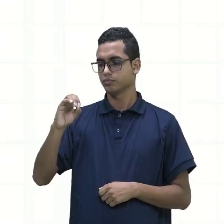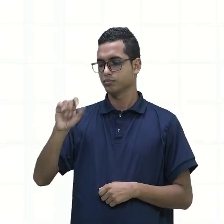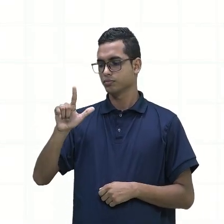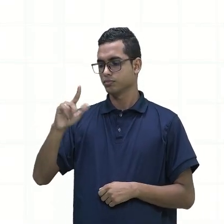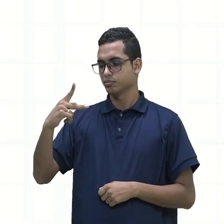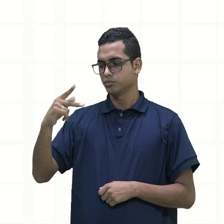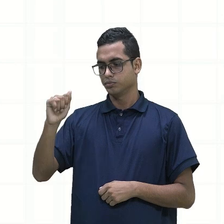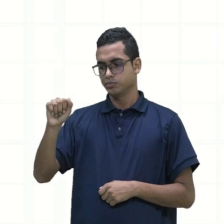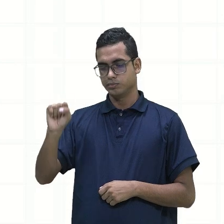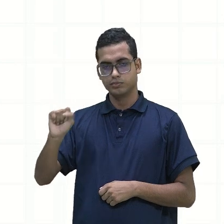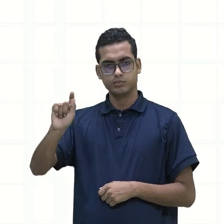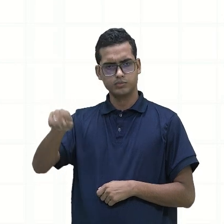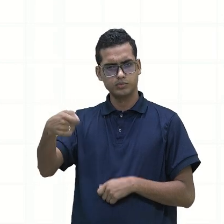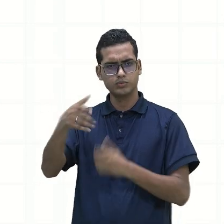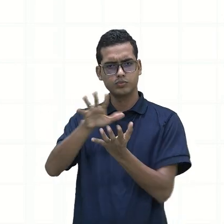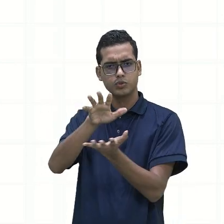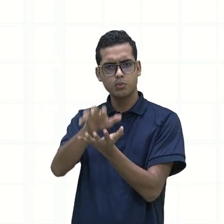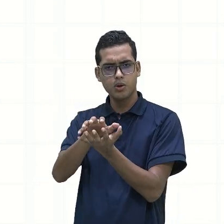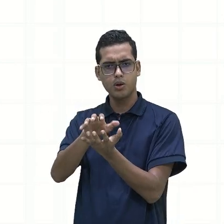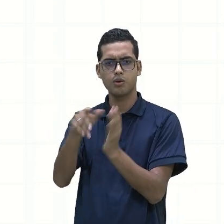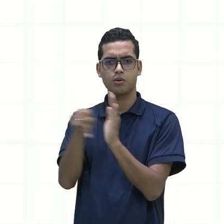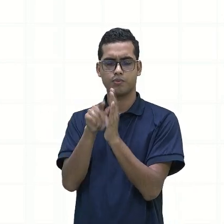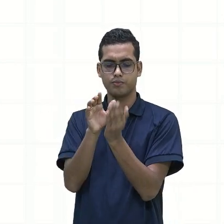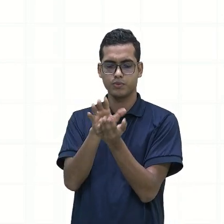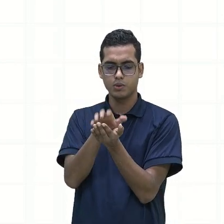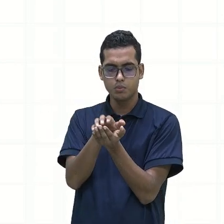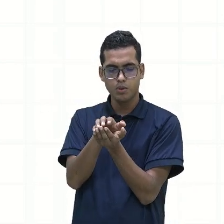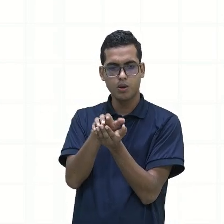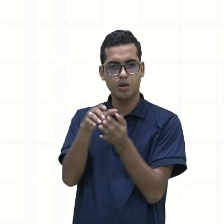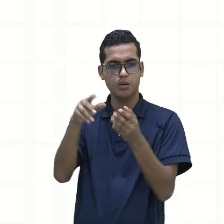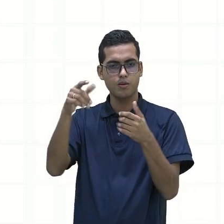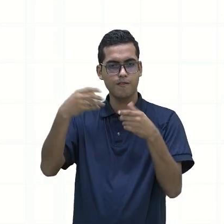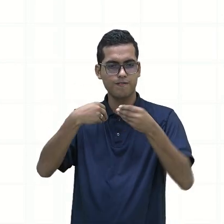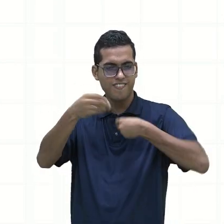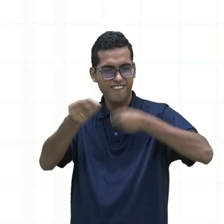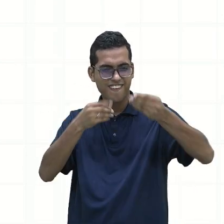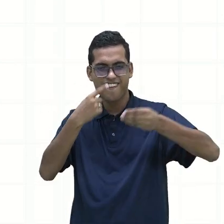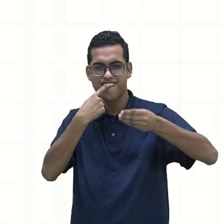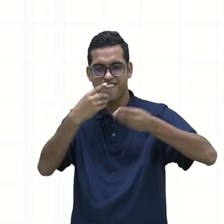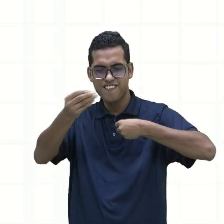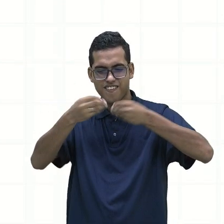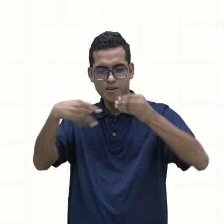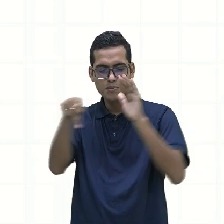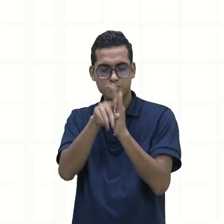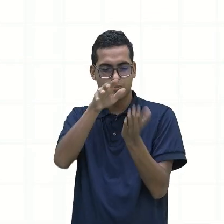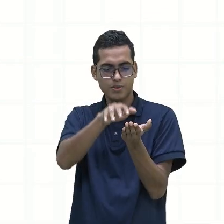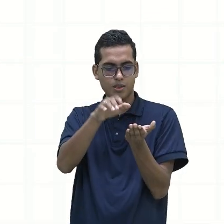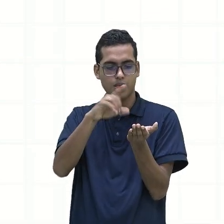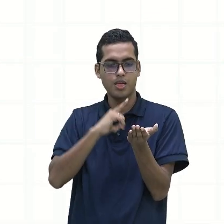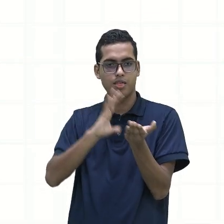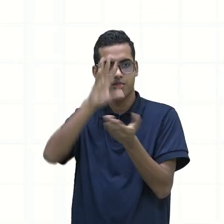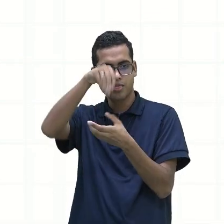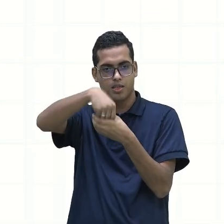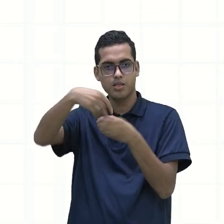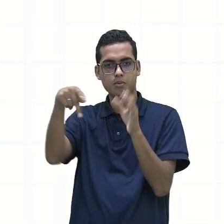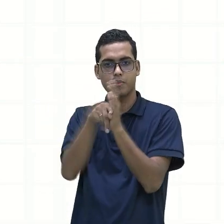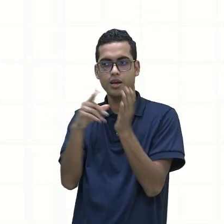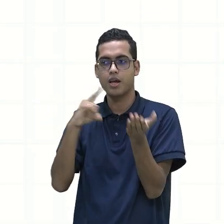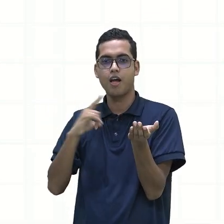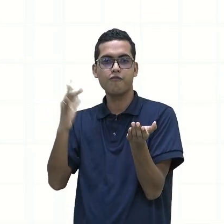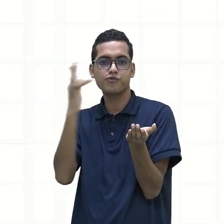os doces, quem já consumiu e sorvetes, eles fazem parte ali